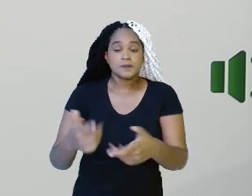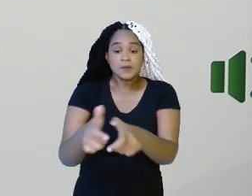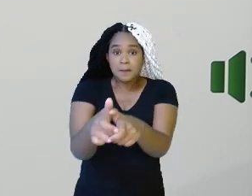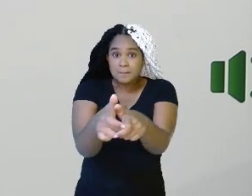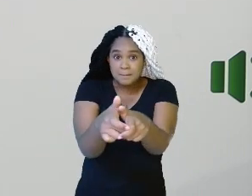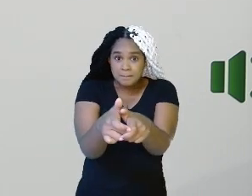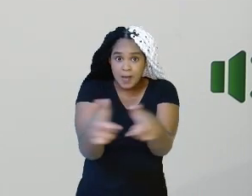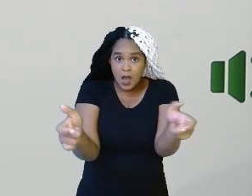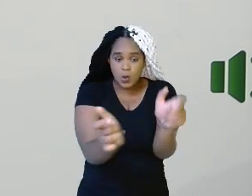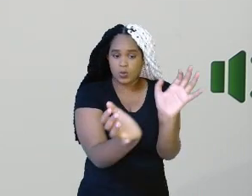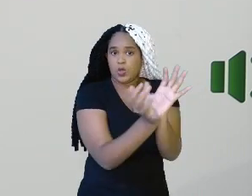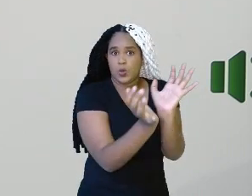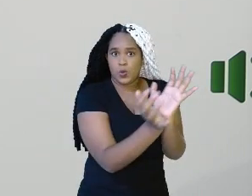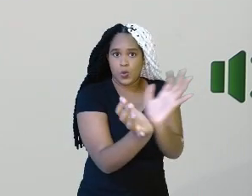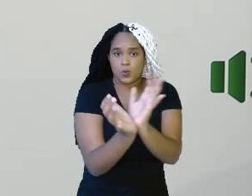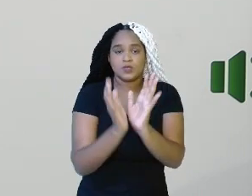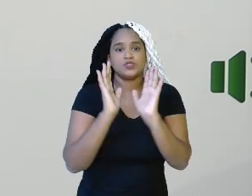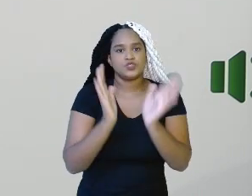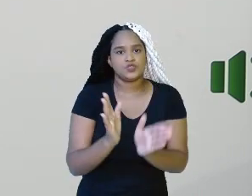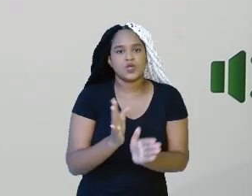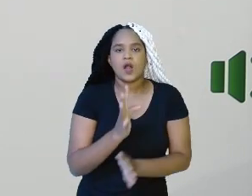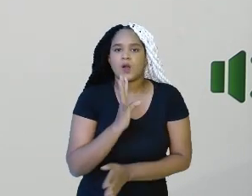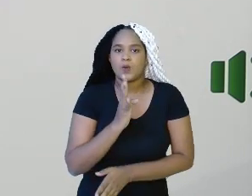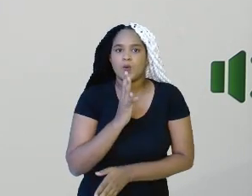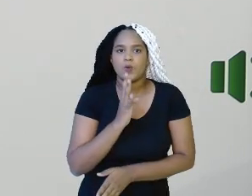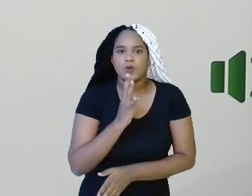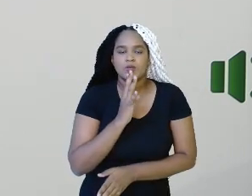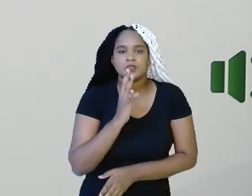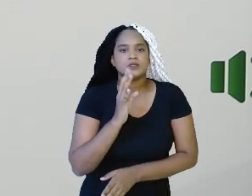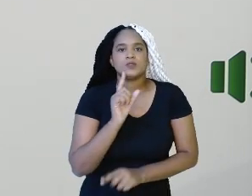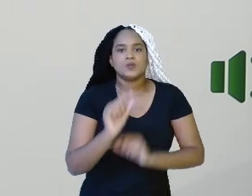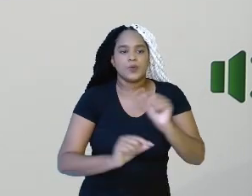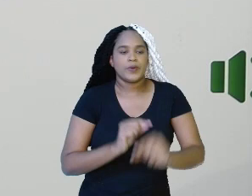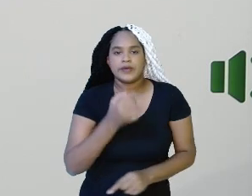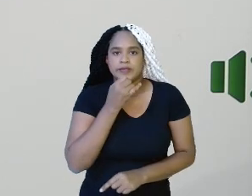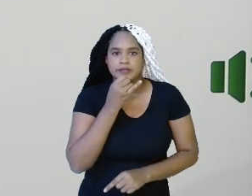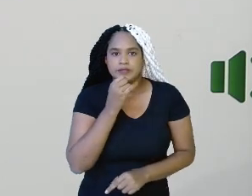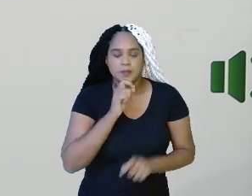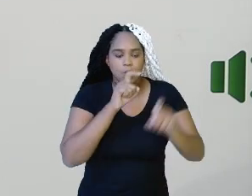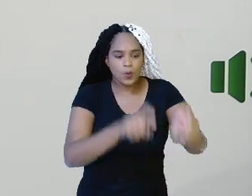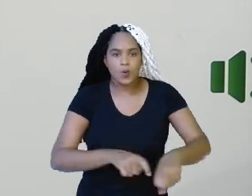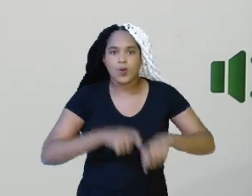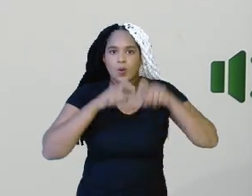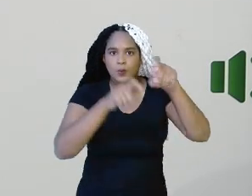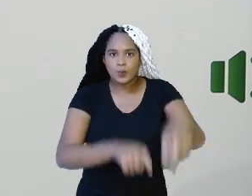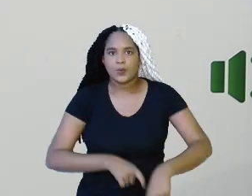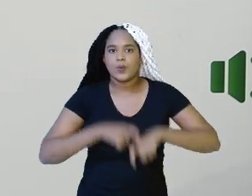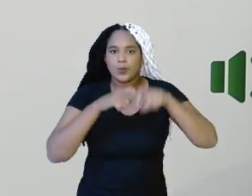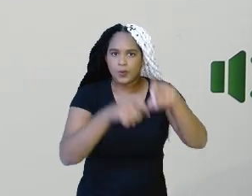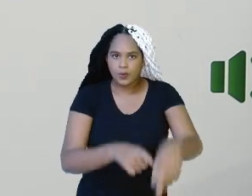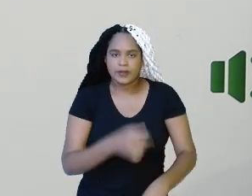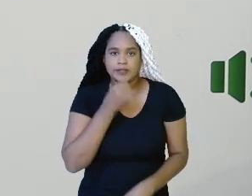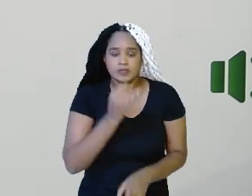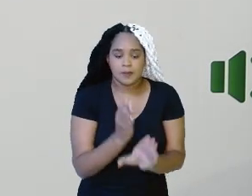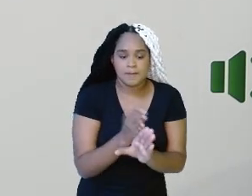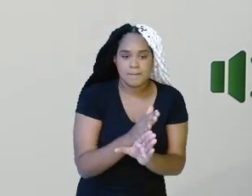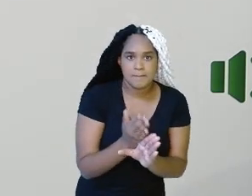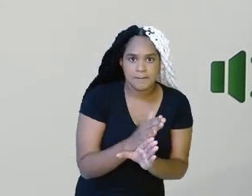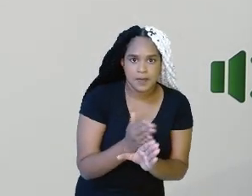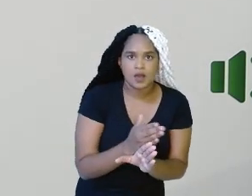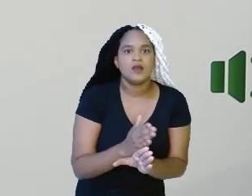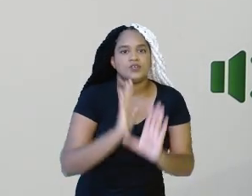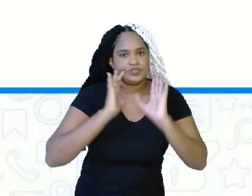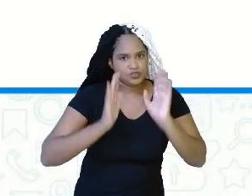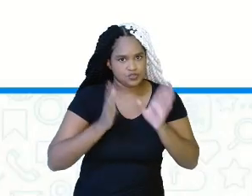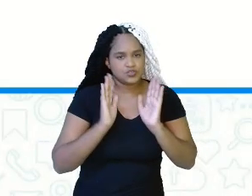conheciam alguns tipos de cultura, né? Já plantavam algumas coisas, como por exemplo a mandioca, era um produto muito comum aqui já nessa